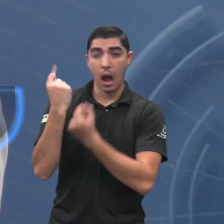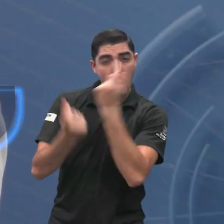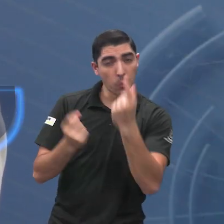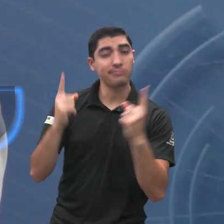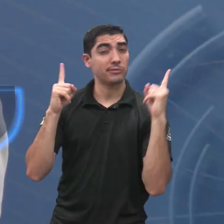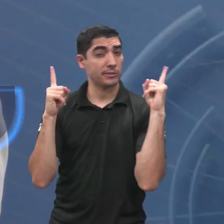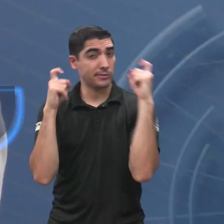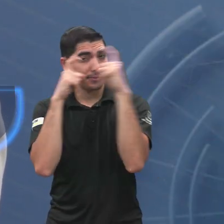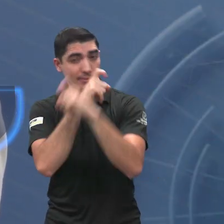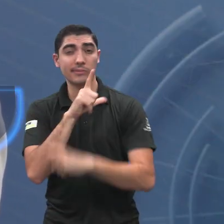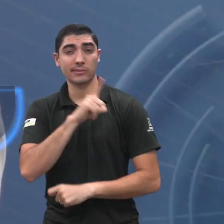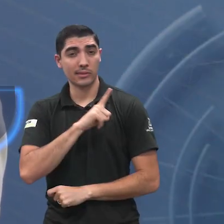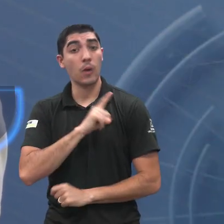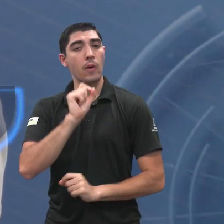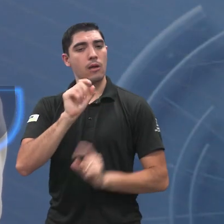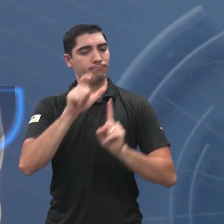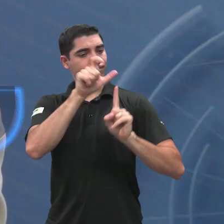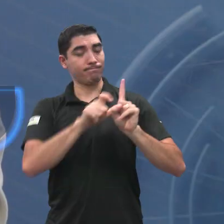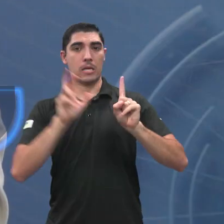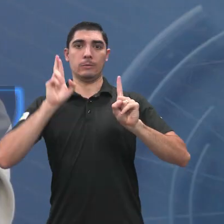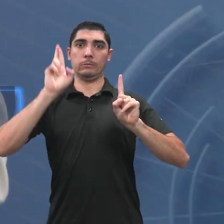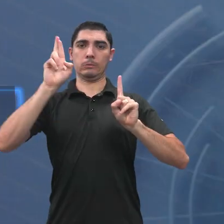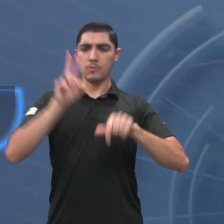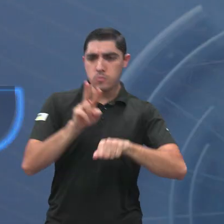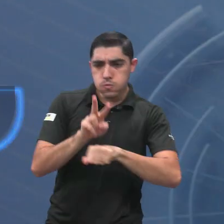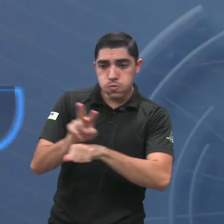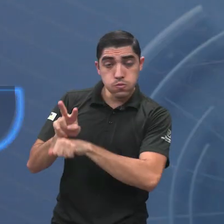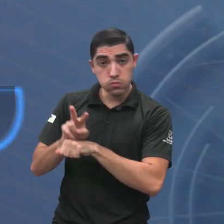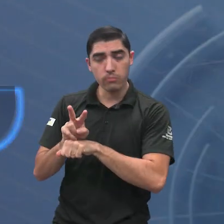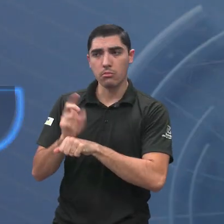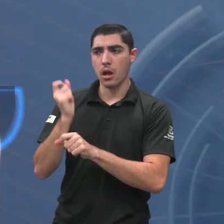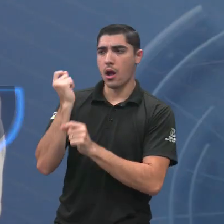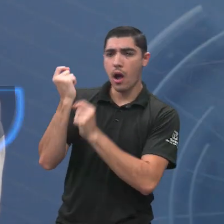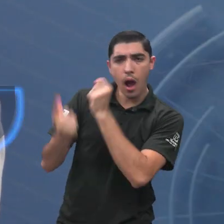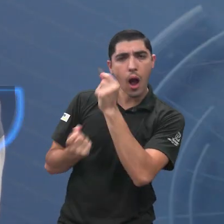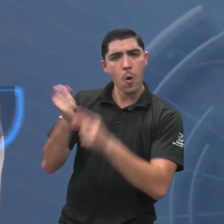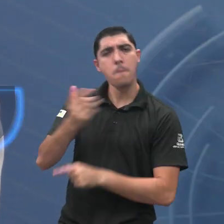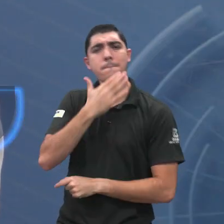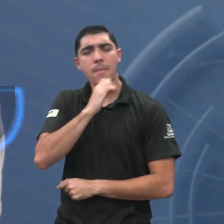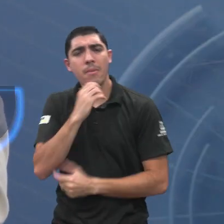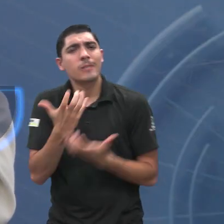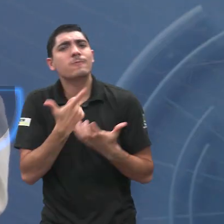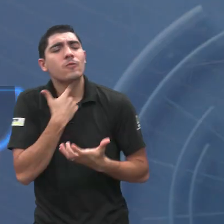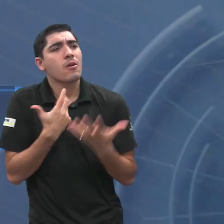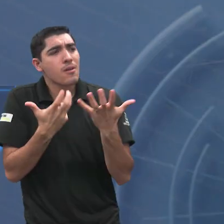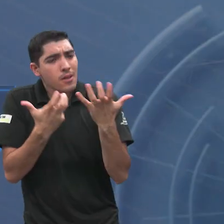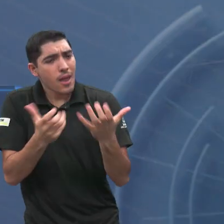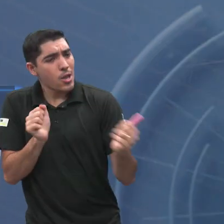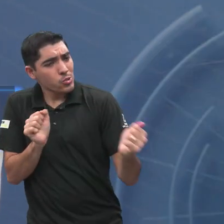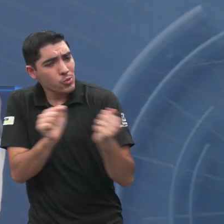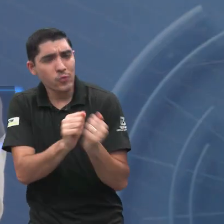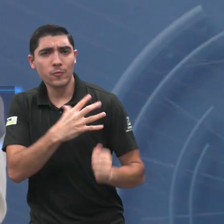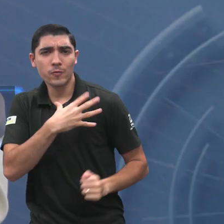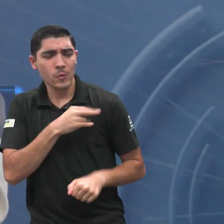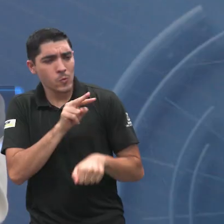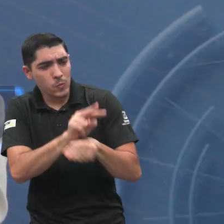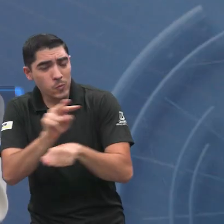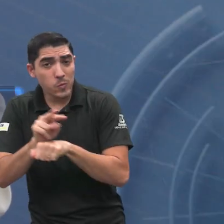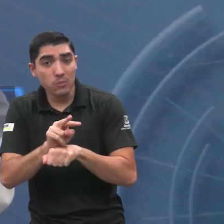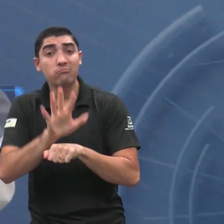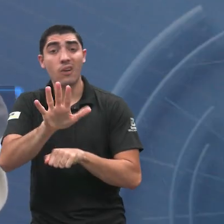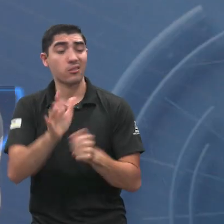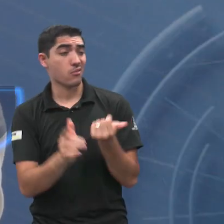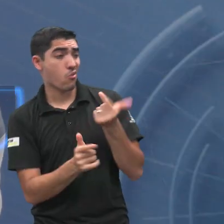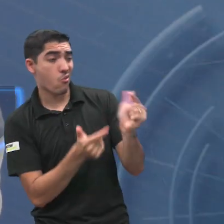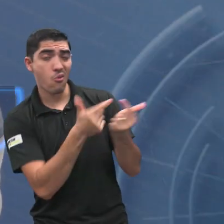para exercer esse direito. Enquanto alguns pais lutam para estar mais presentes, outros ainda